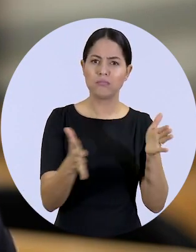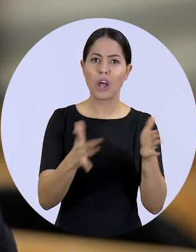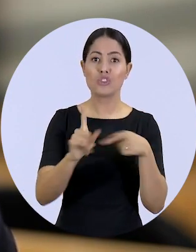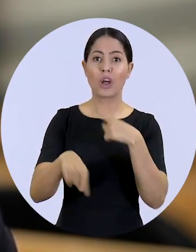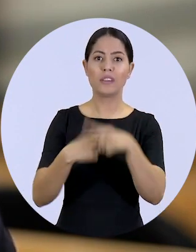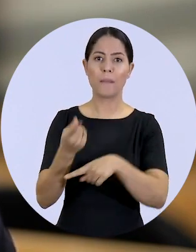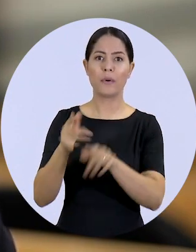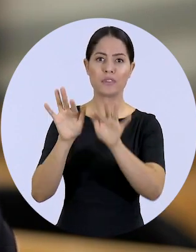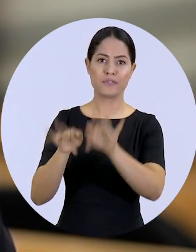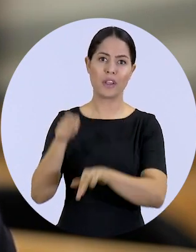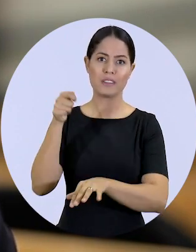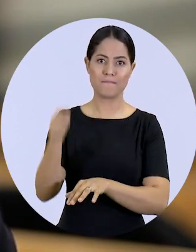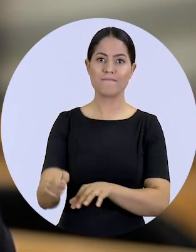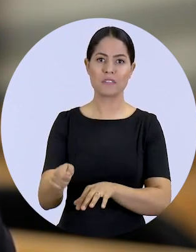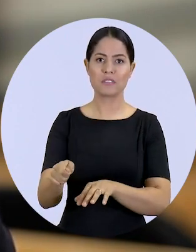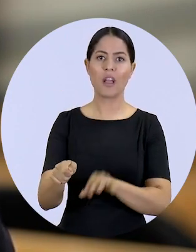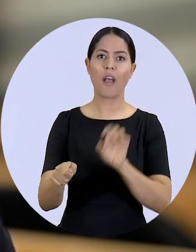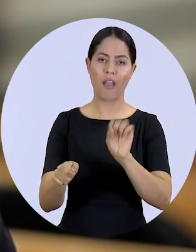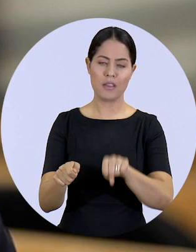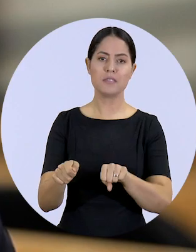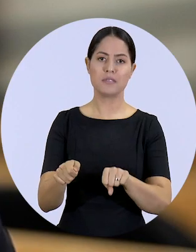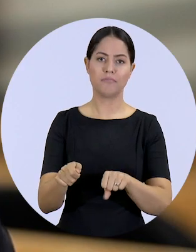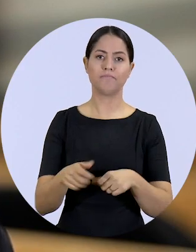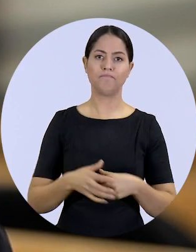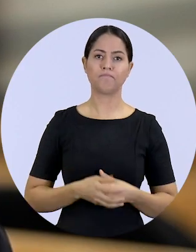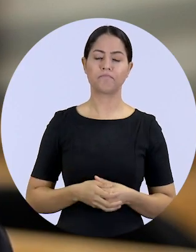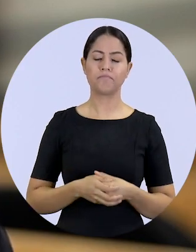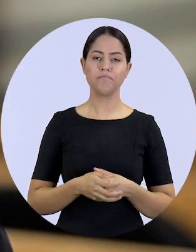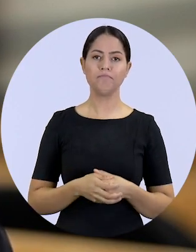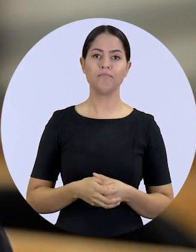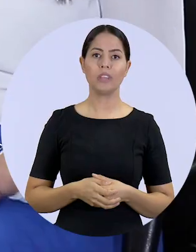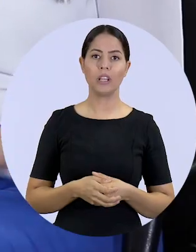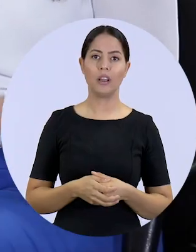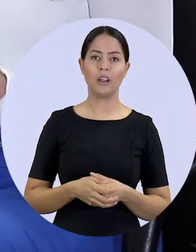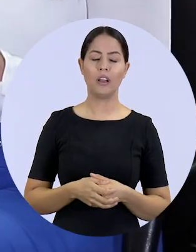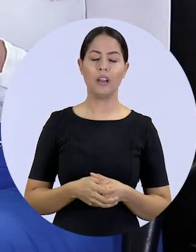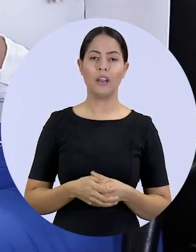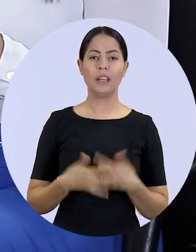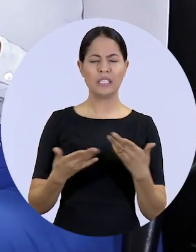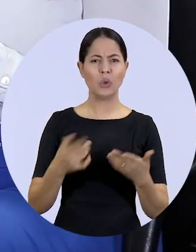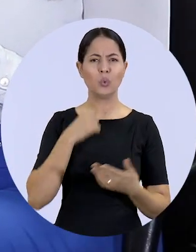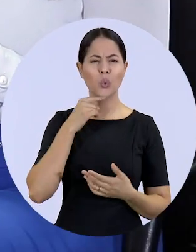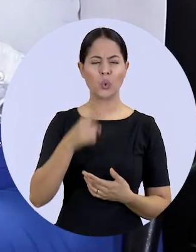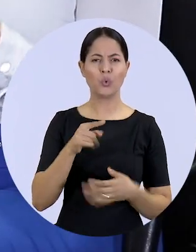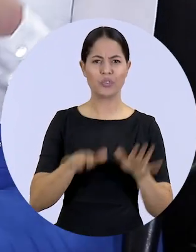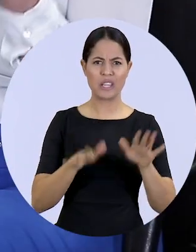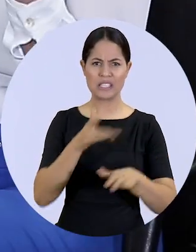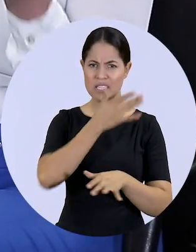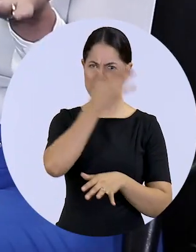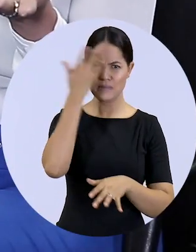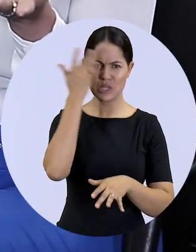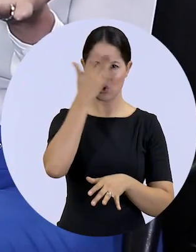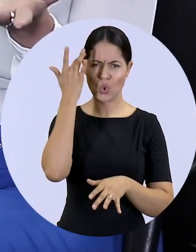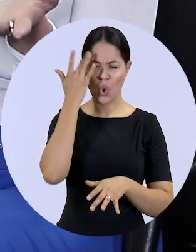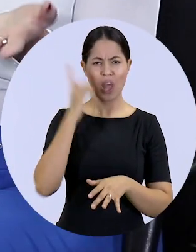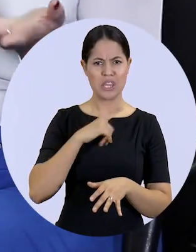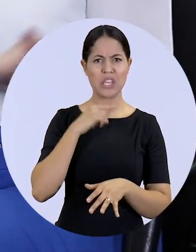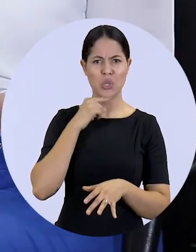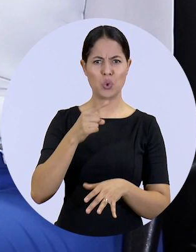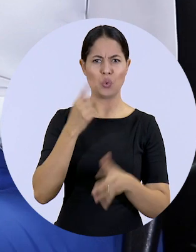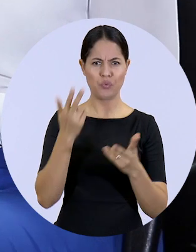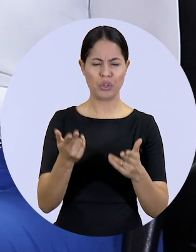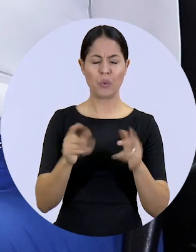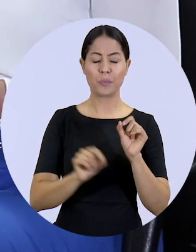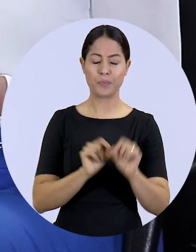expressa. Então, eu achei corretíssimo o julgamento do Supremo. E, presidente, outra dúvida que talvez até os nossos